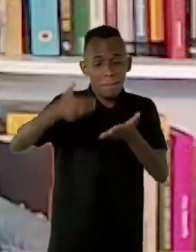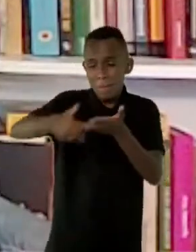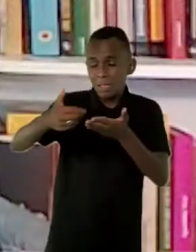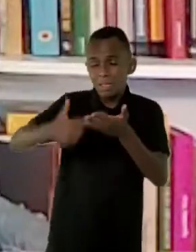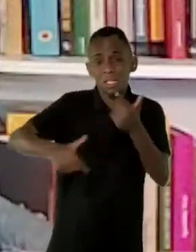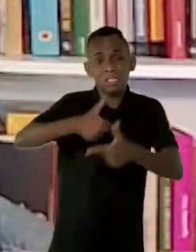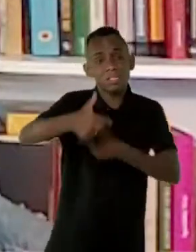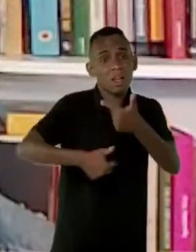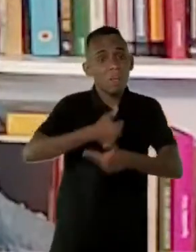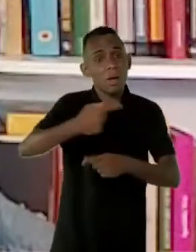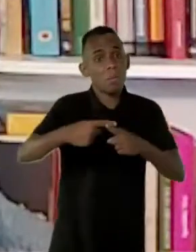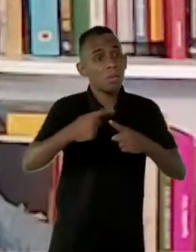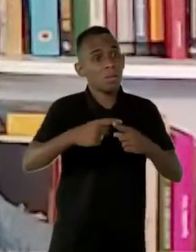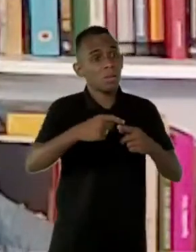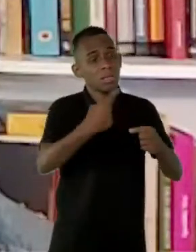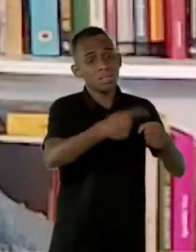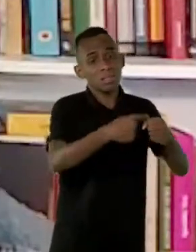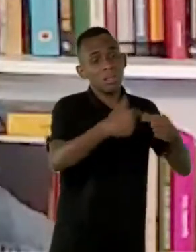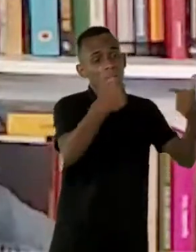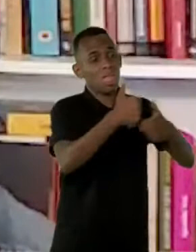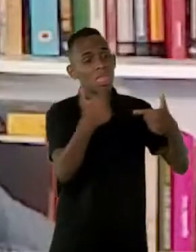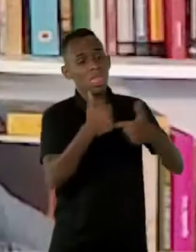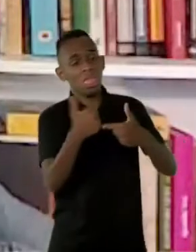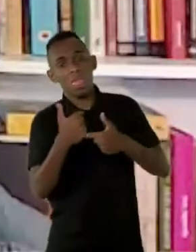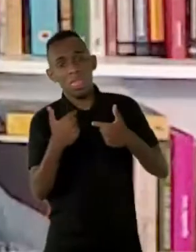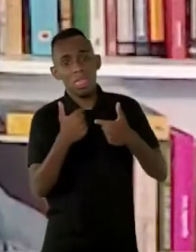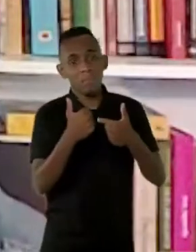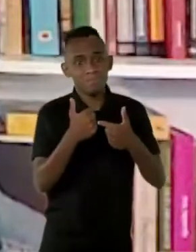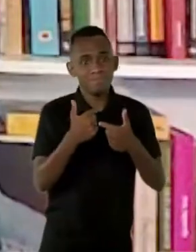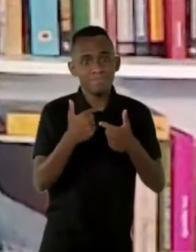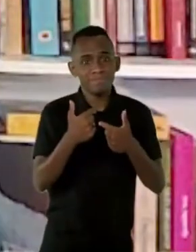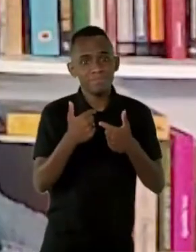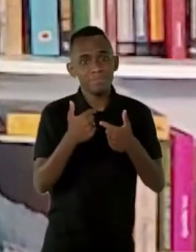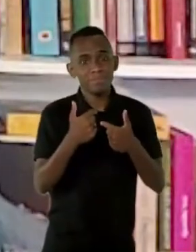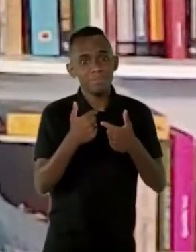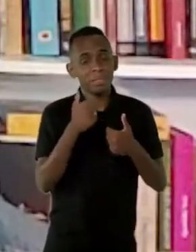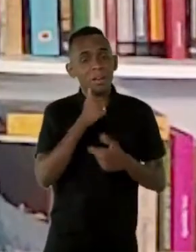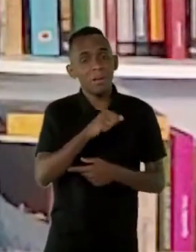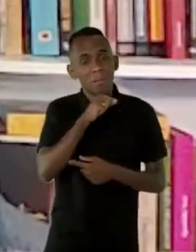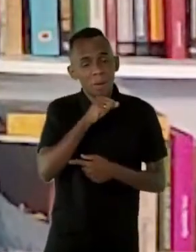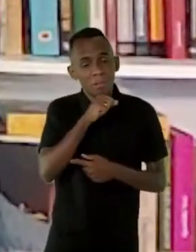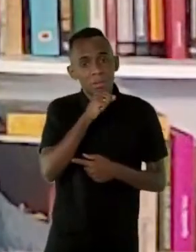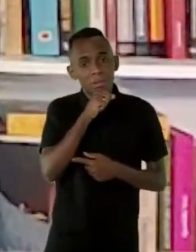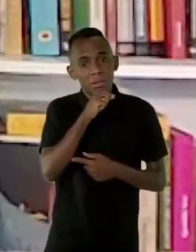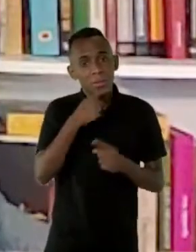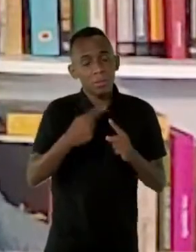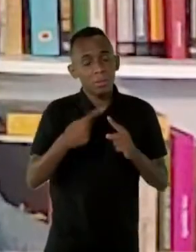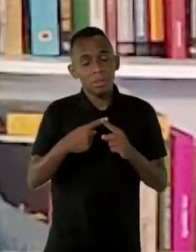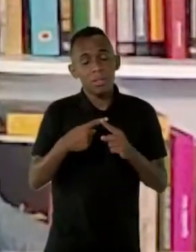né, dela, porque foi um escândalo a separação dela do marido